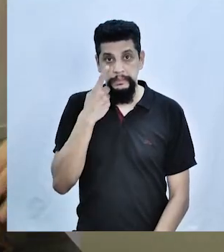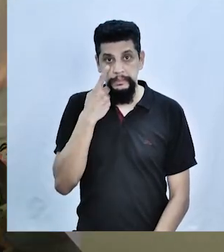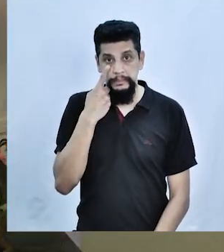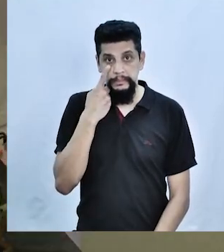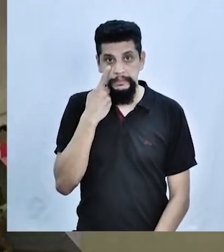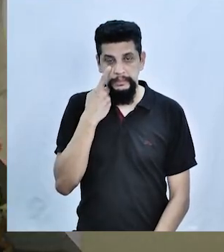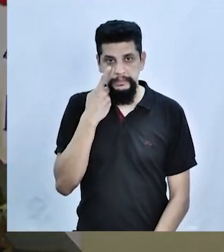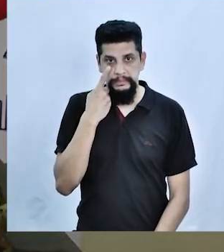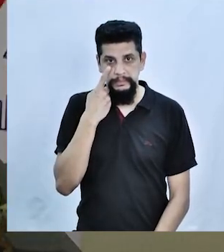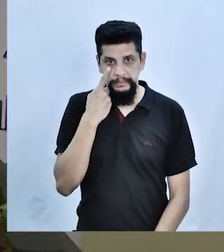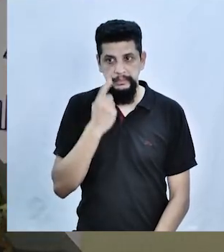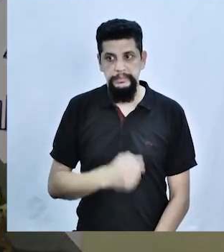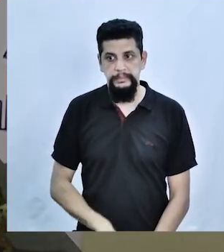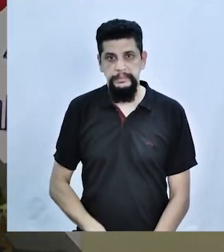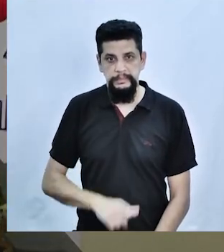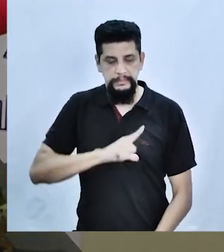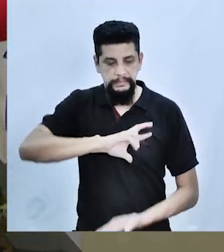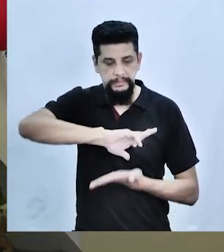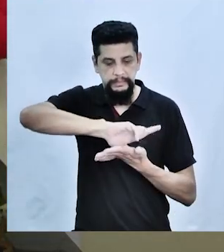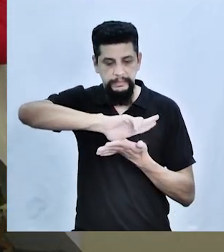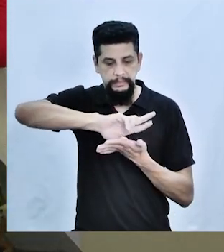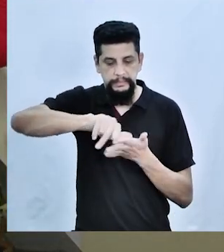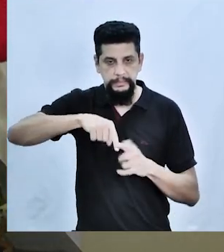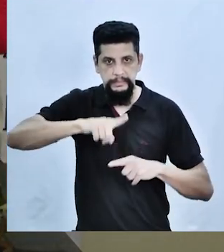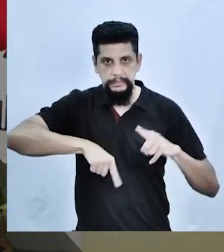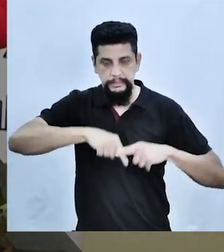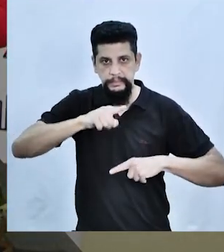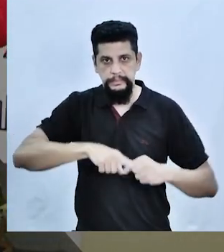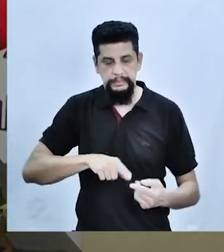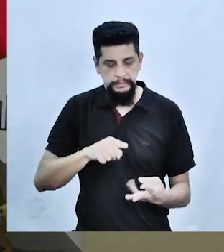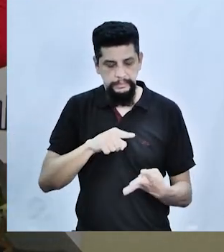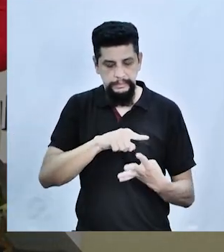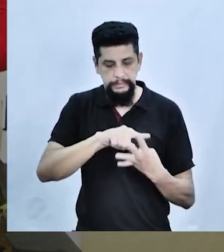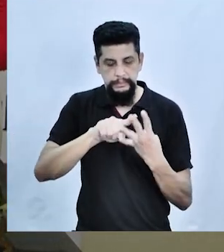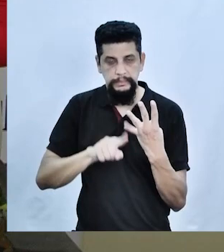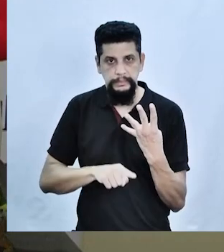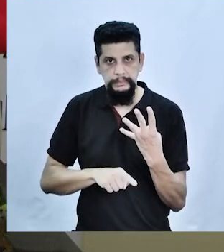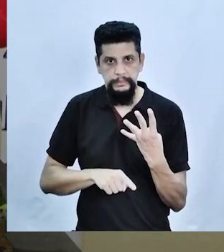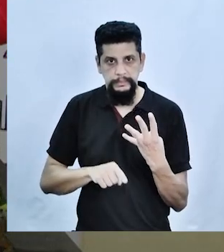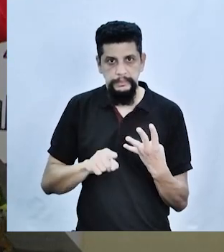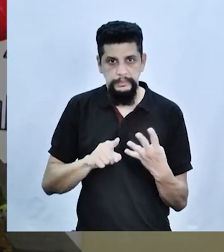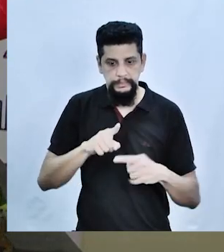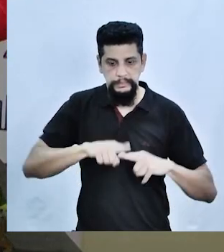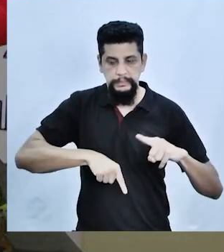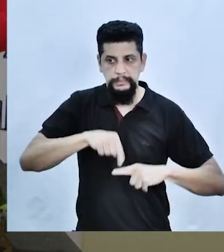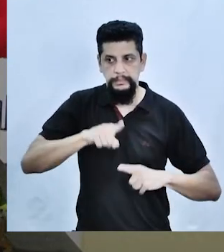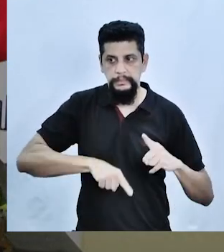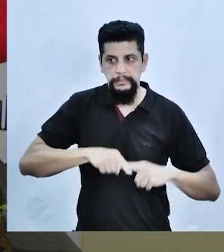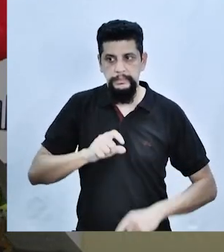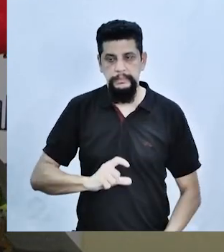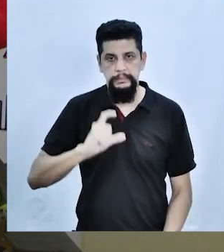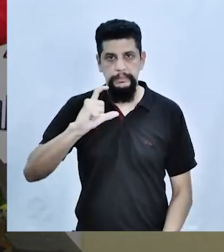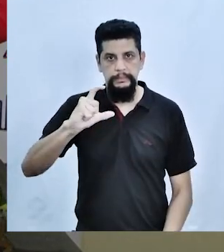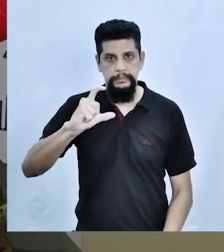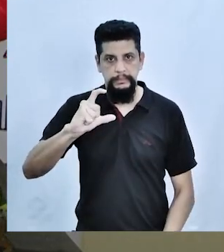mesmo. Ó. Vamos ver se eles ajudam a gente. Tem então, várias peças? Quantas peças? Nós temos quatro peças, ó. Esta. Uma. Tá.